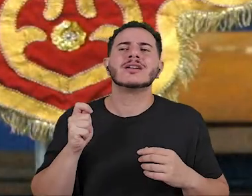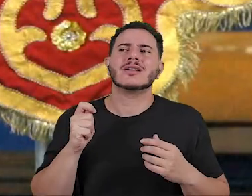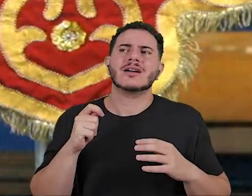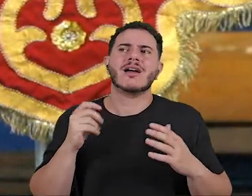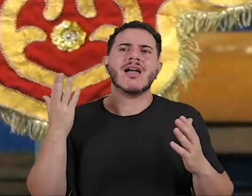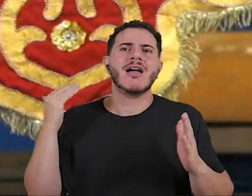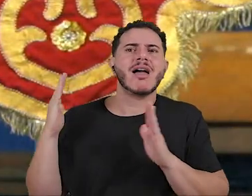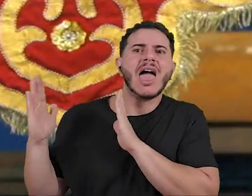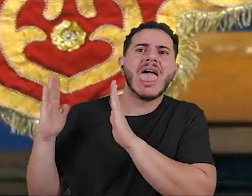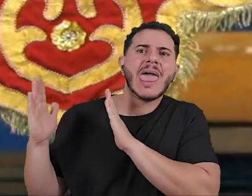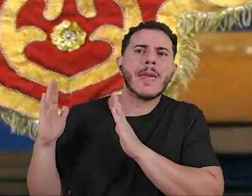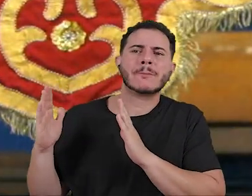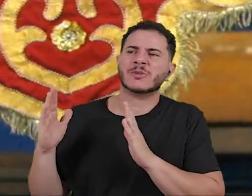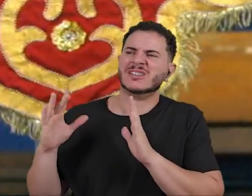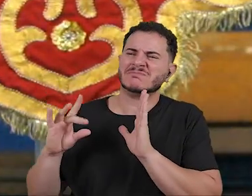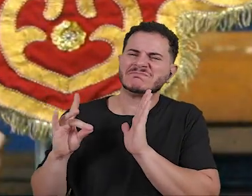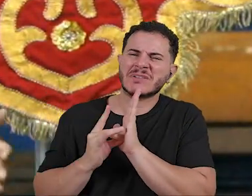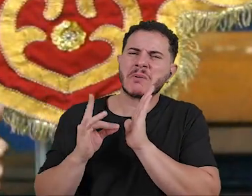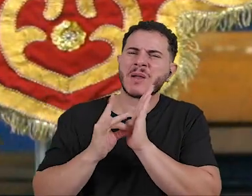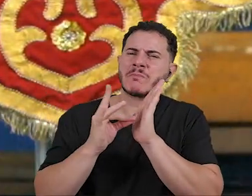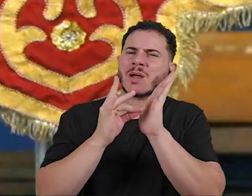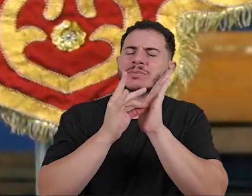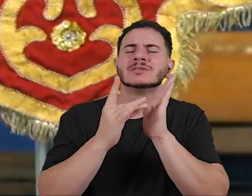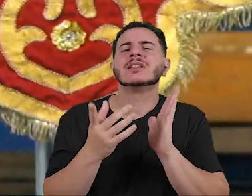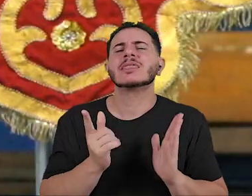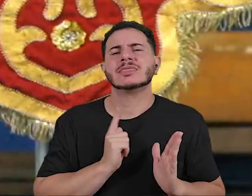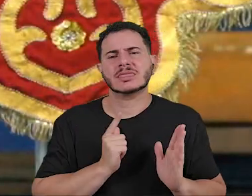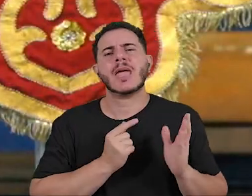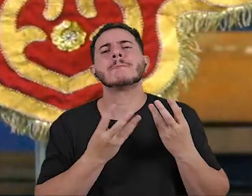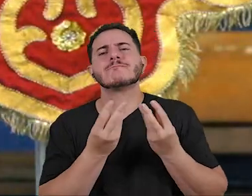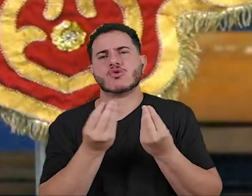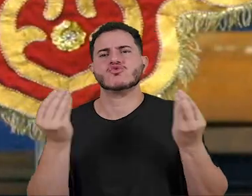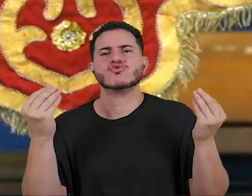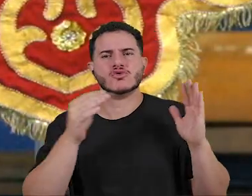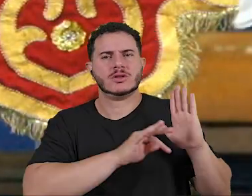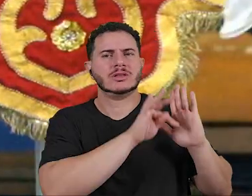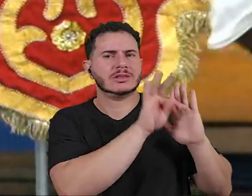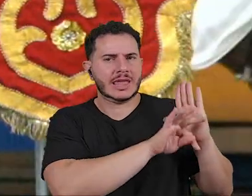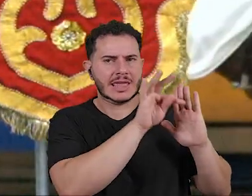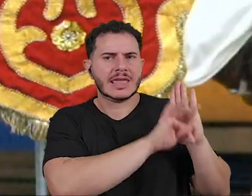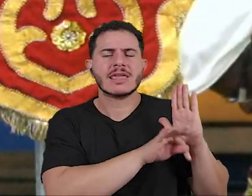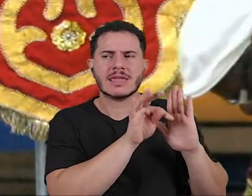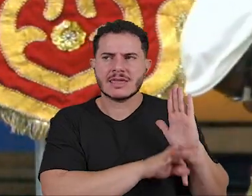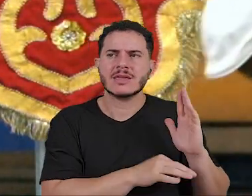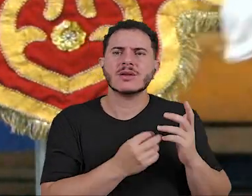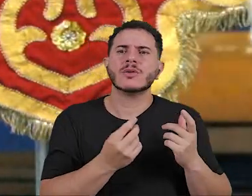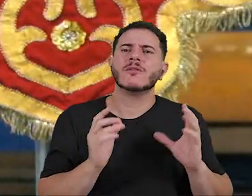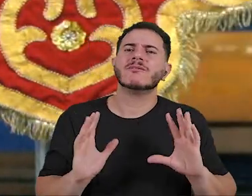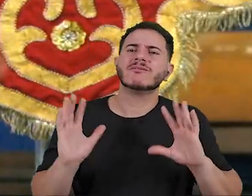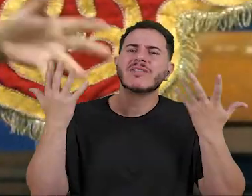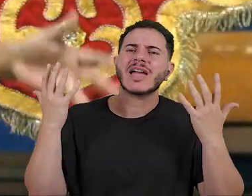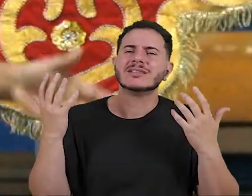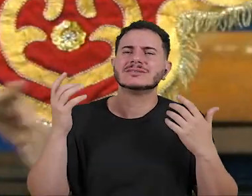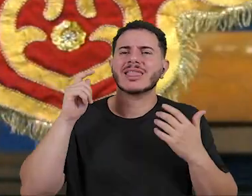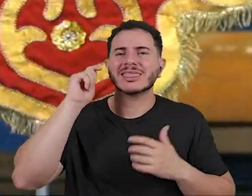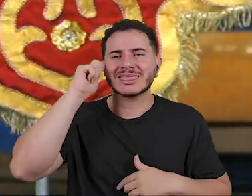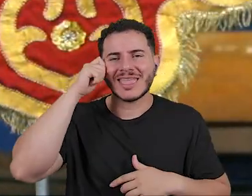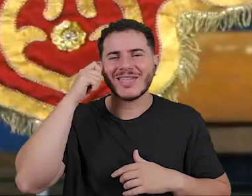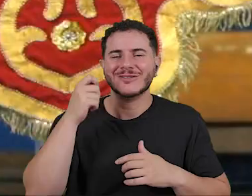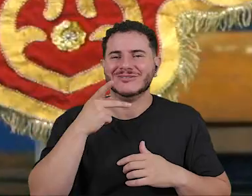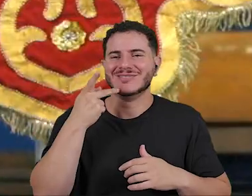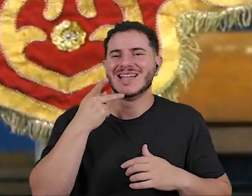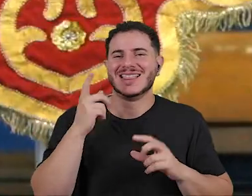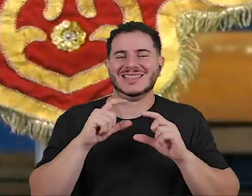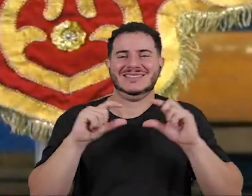relação a essas festas, né? Festas de negros, como eles apontam A Marina Melo Souza, por exemplo, que é